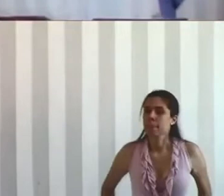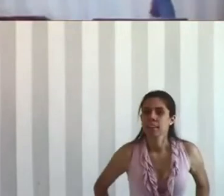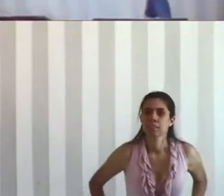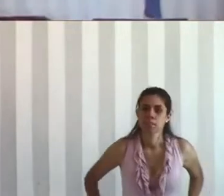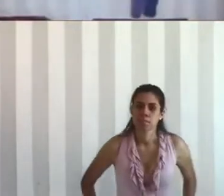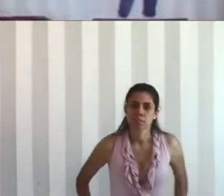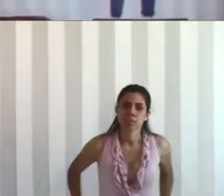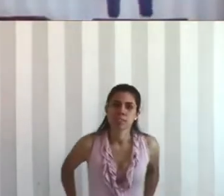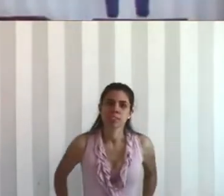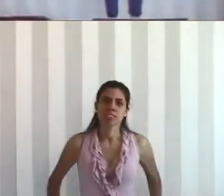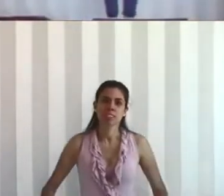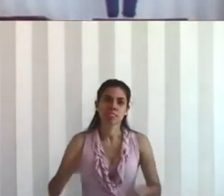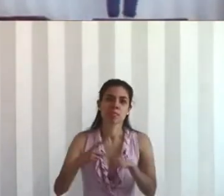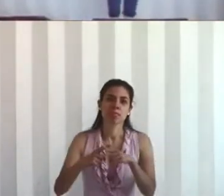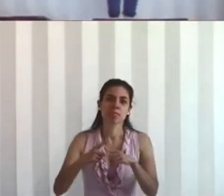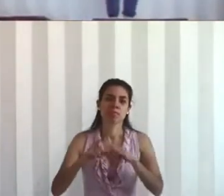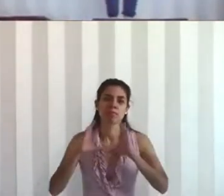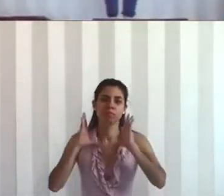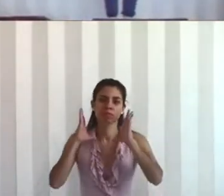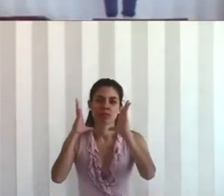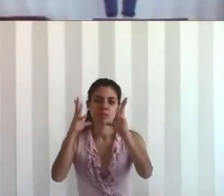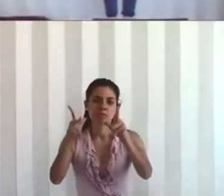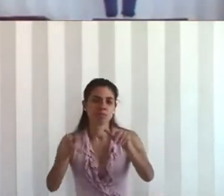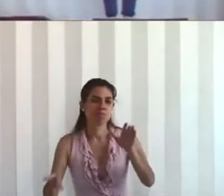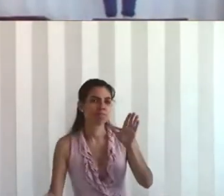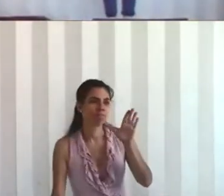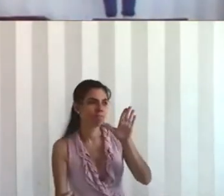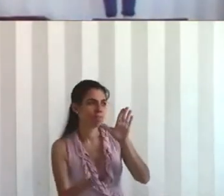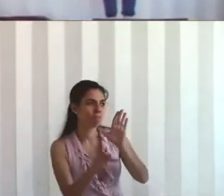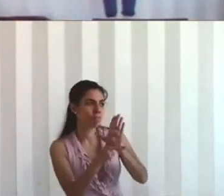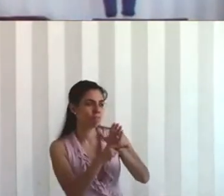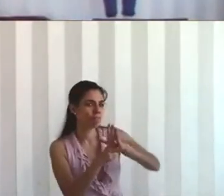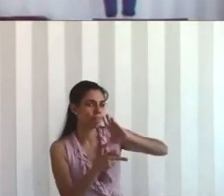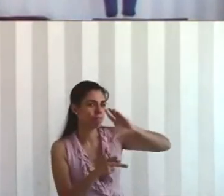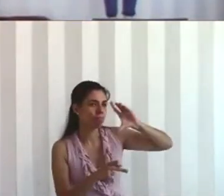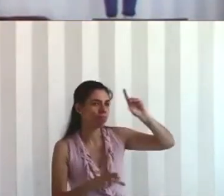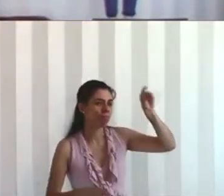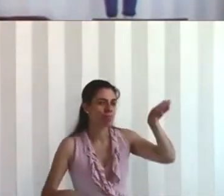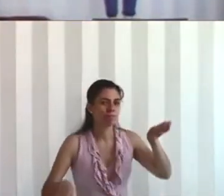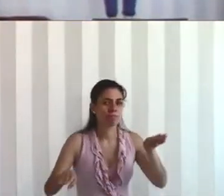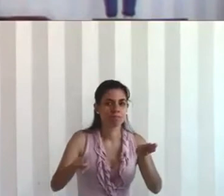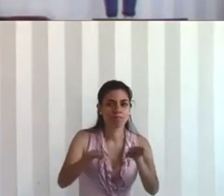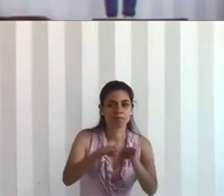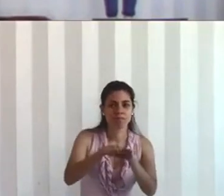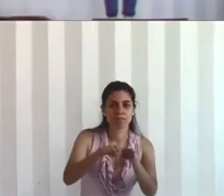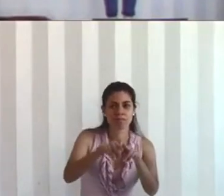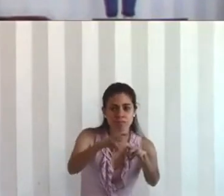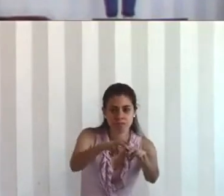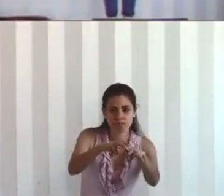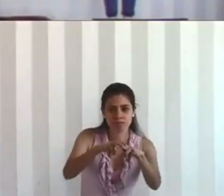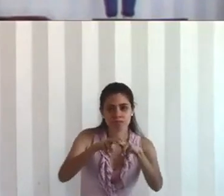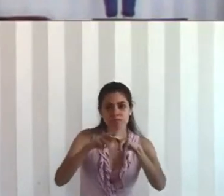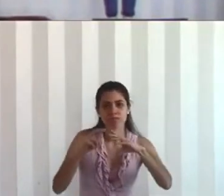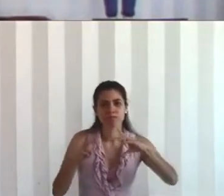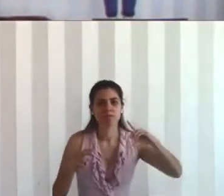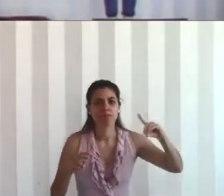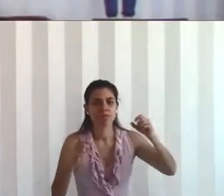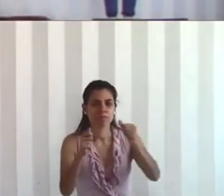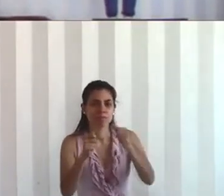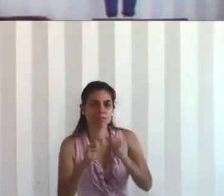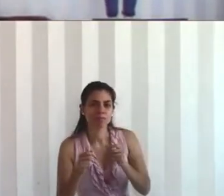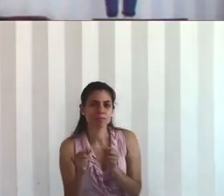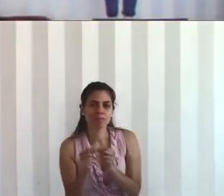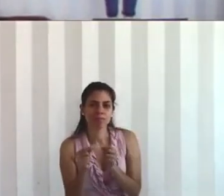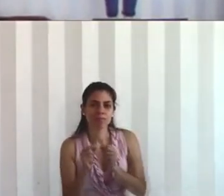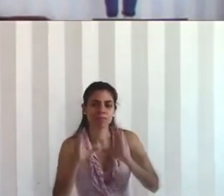coisas. Porque dele, por ele, para ele